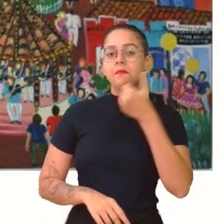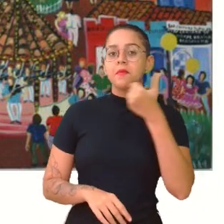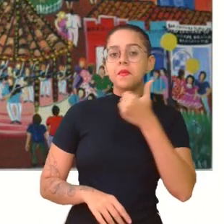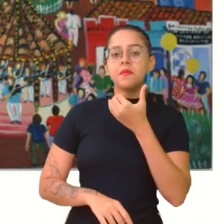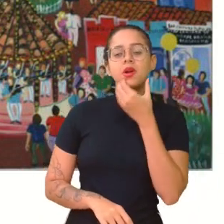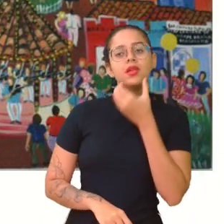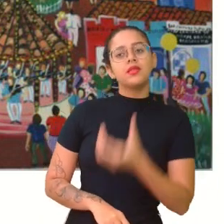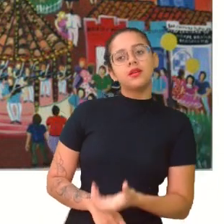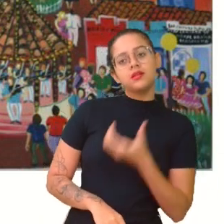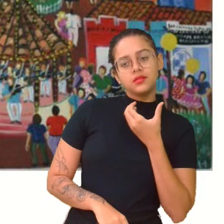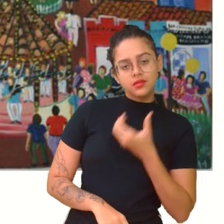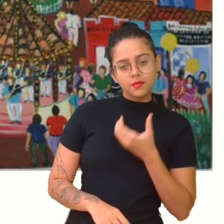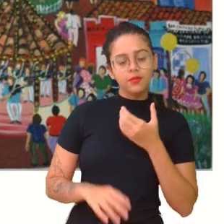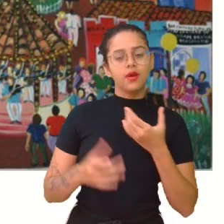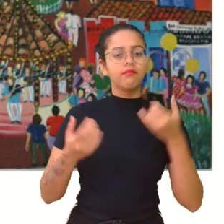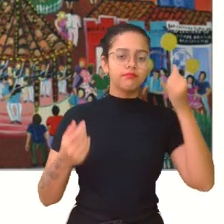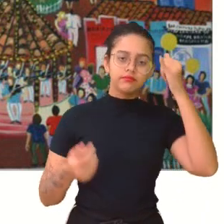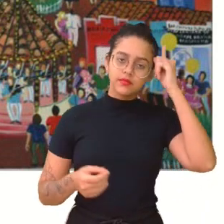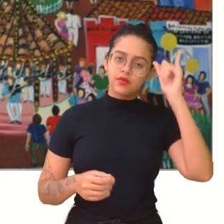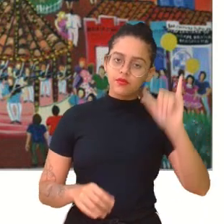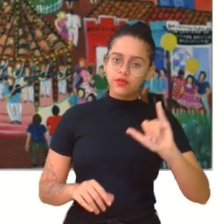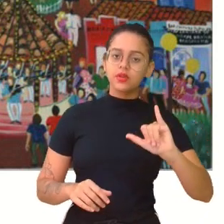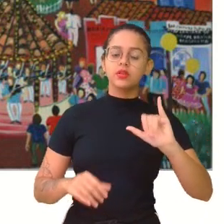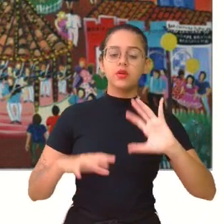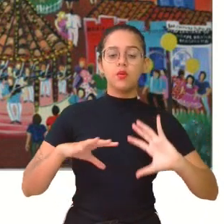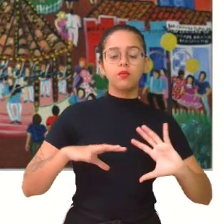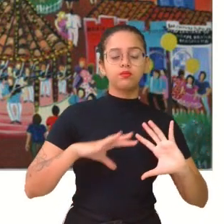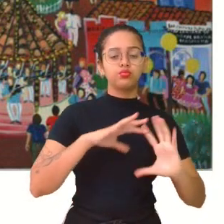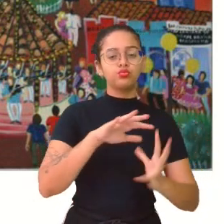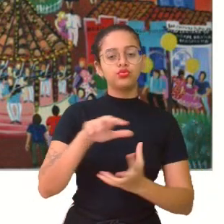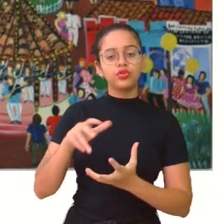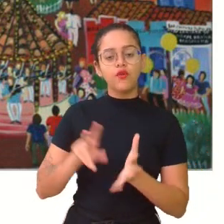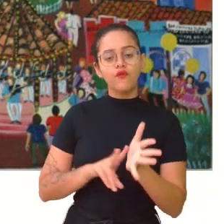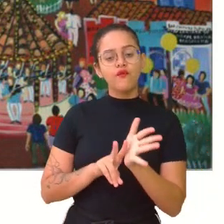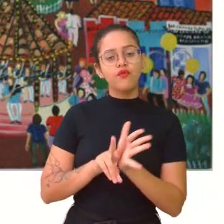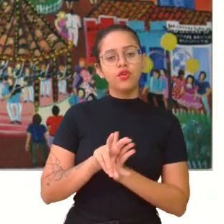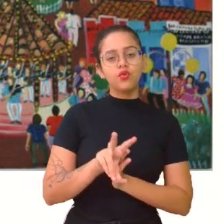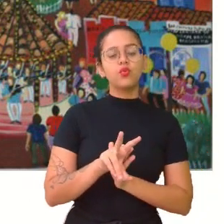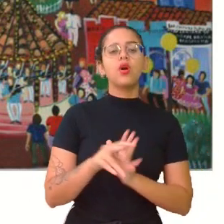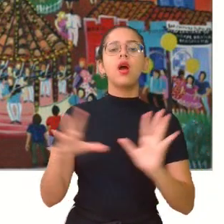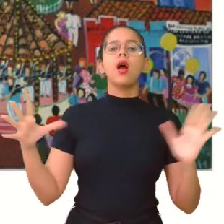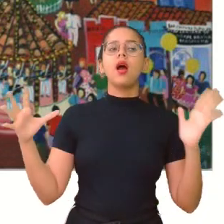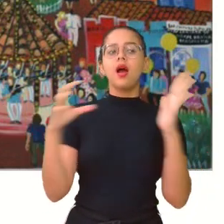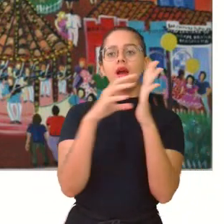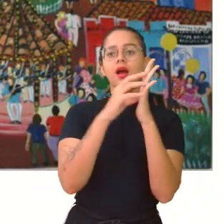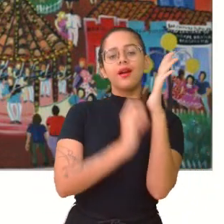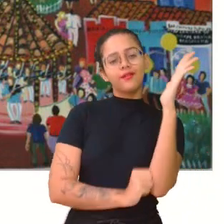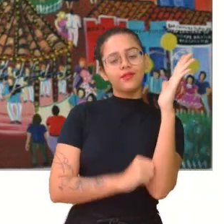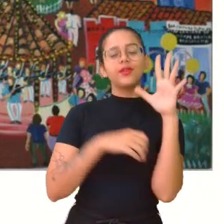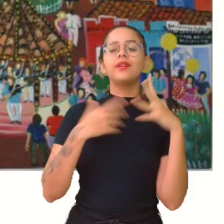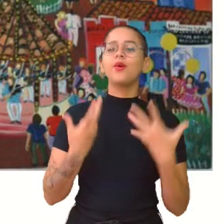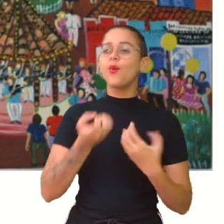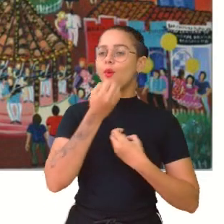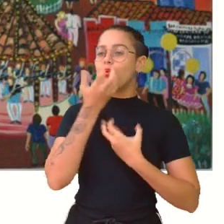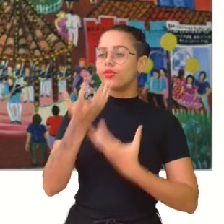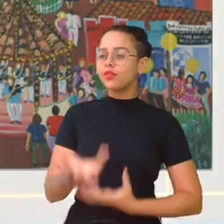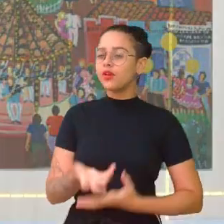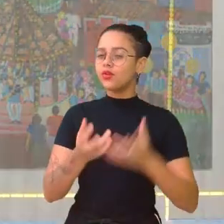de dezembro, o combate mundial ao vírus do HIV. E aí contei uma história, né, de